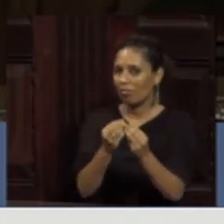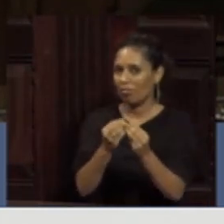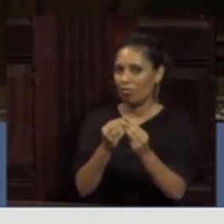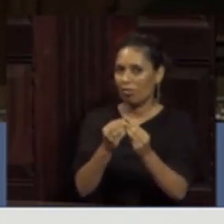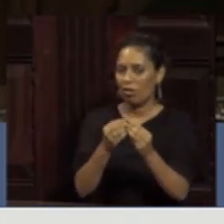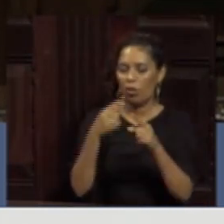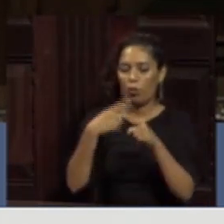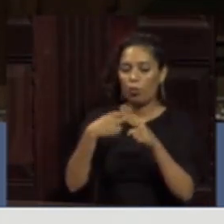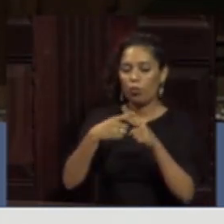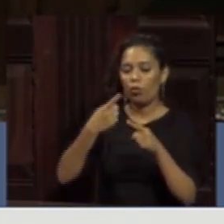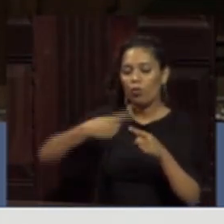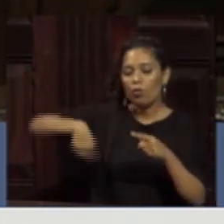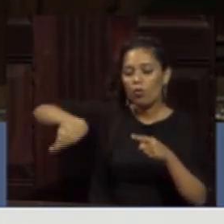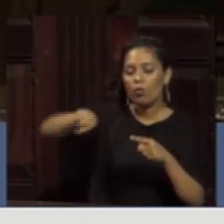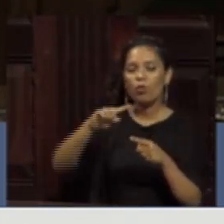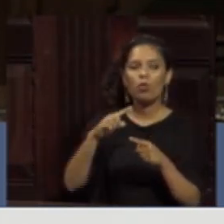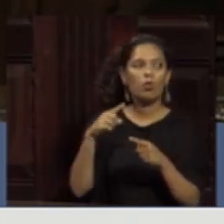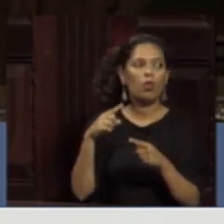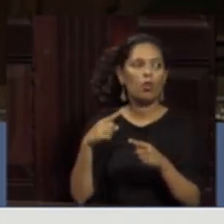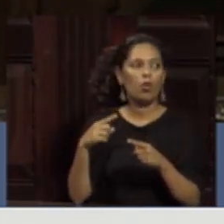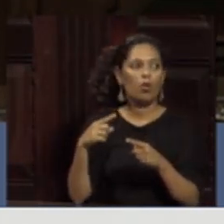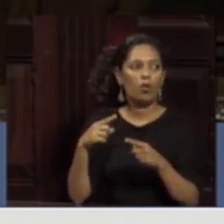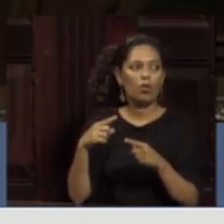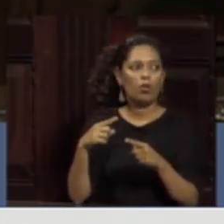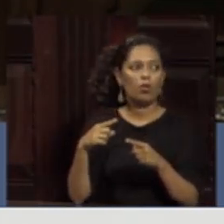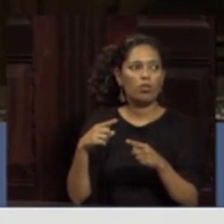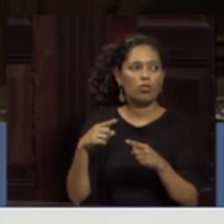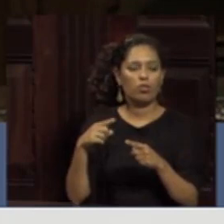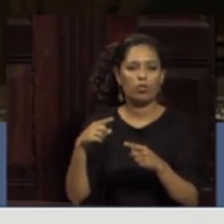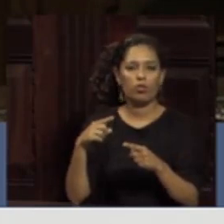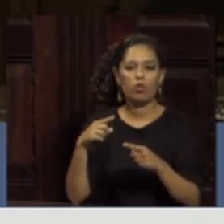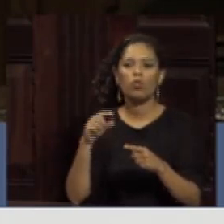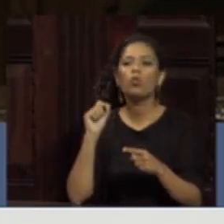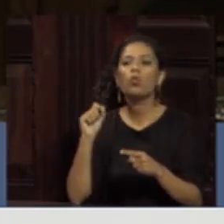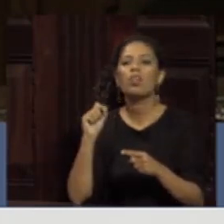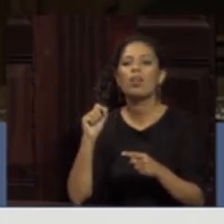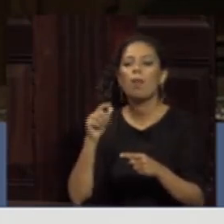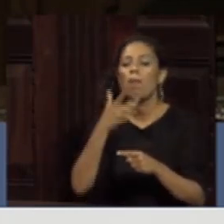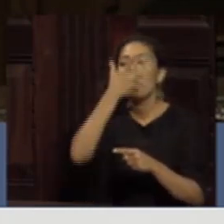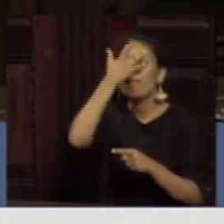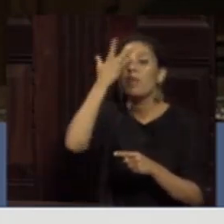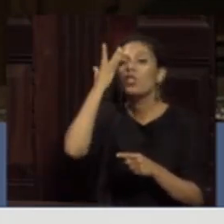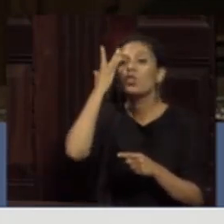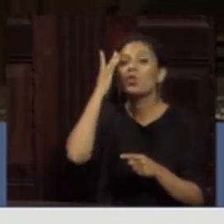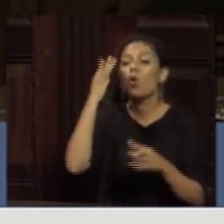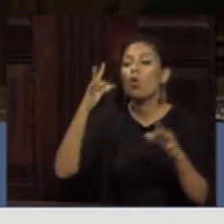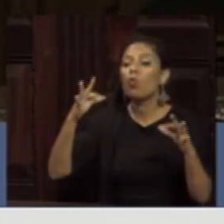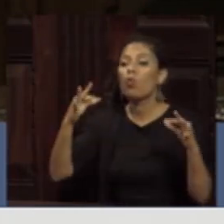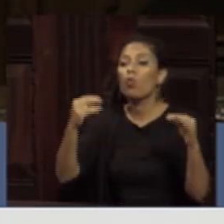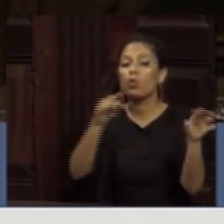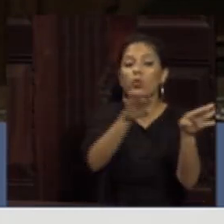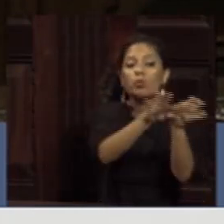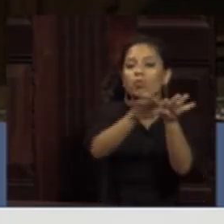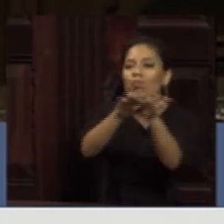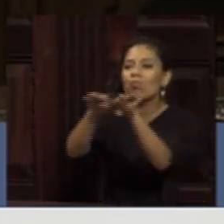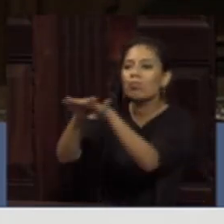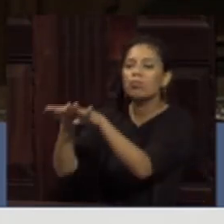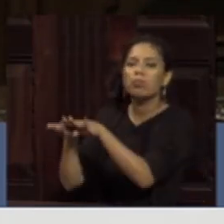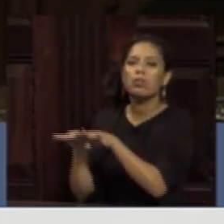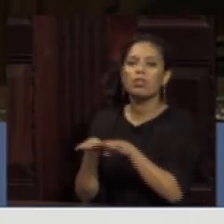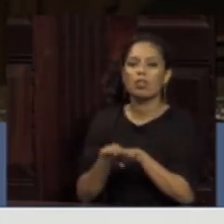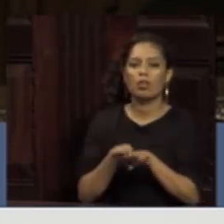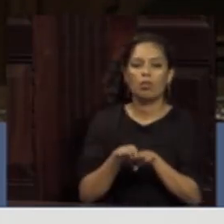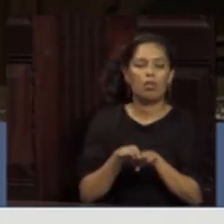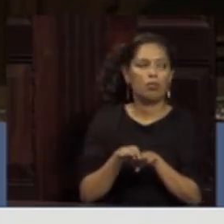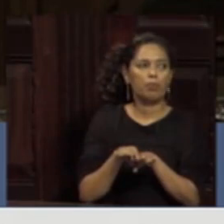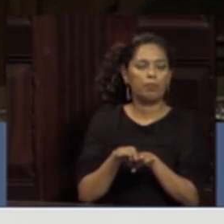nós ao mesmo gênero humano. O deputado